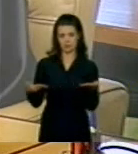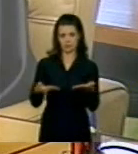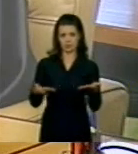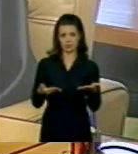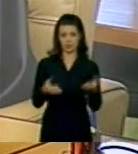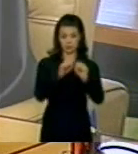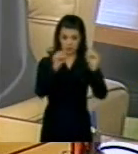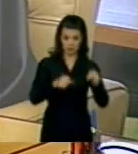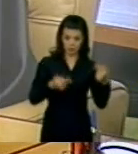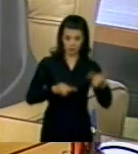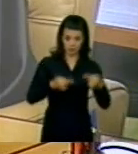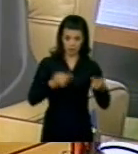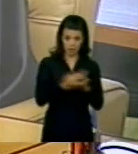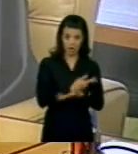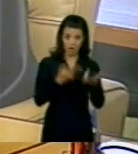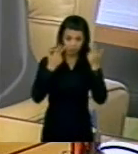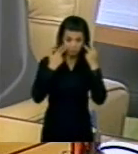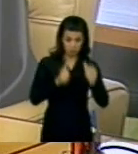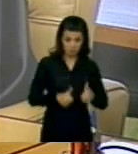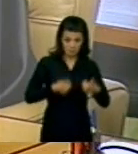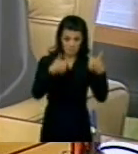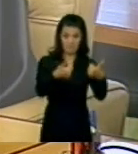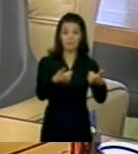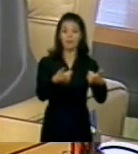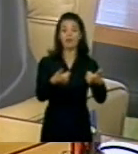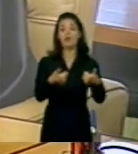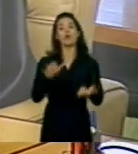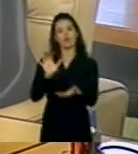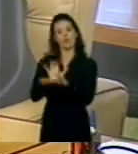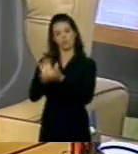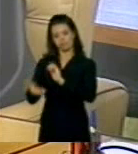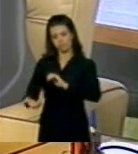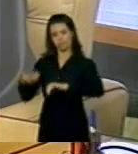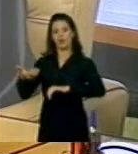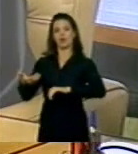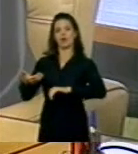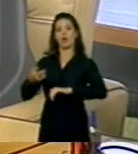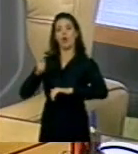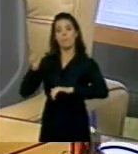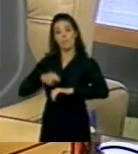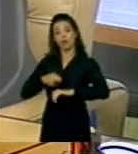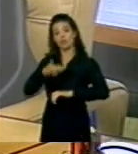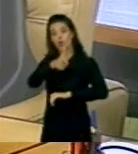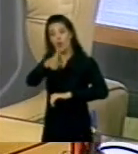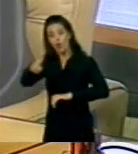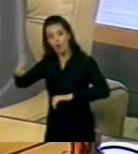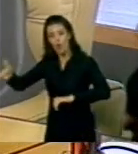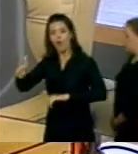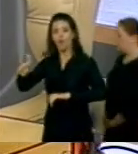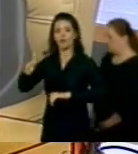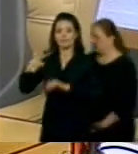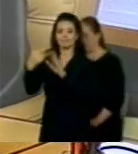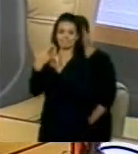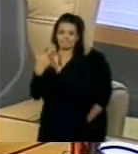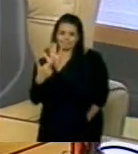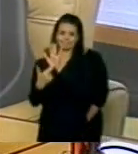político em bom funcionamento, membros do parlamento têm proteção adequada por outros mecanismos e não